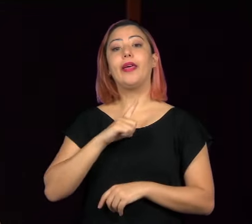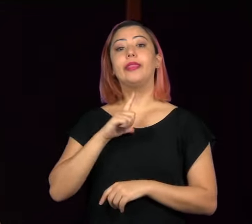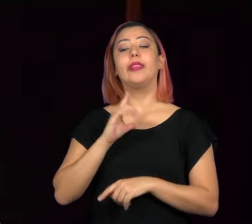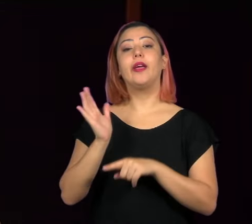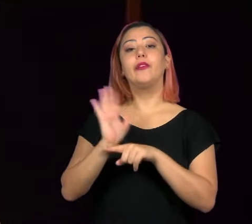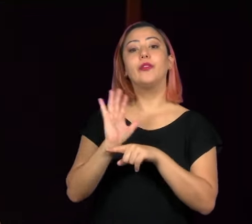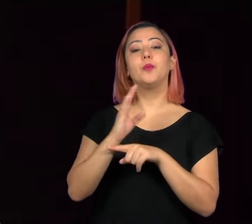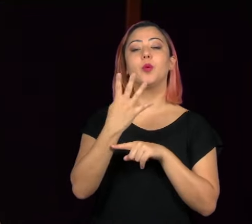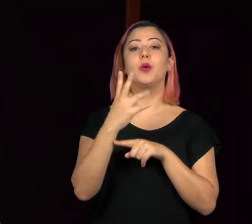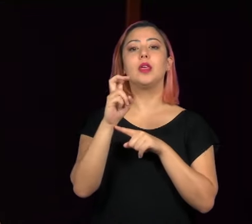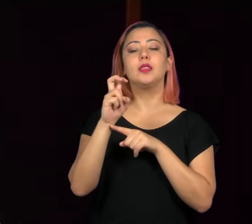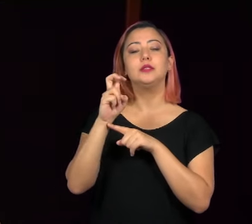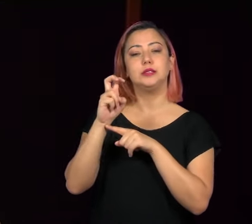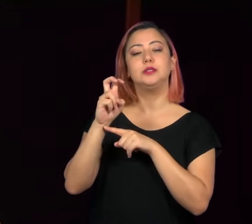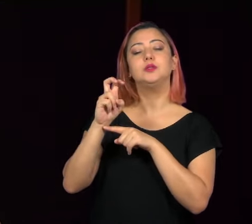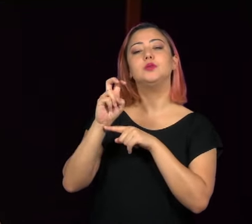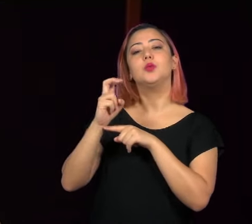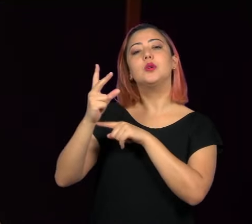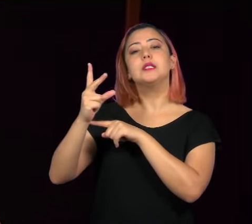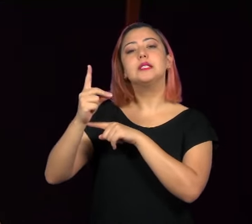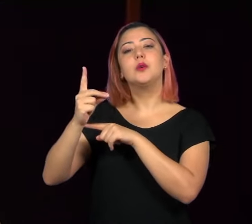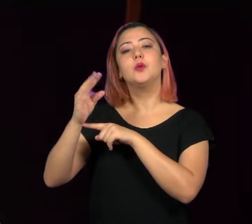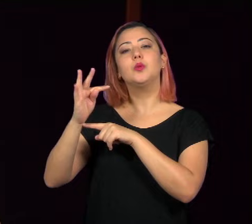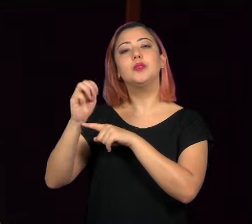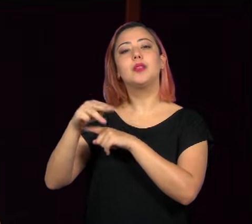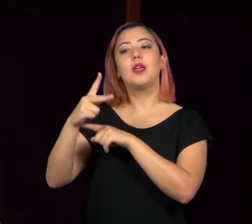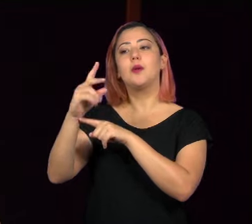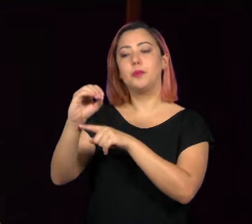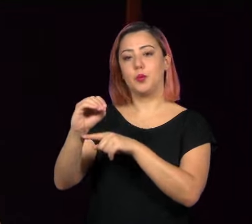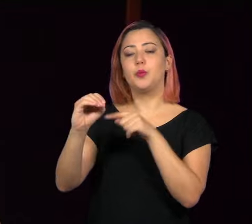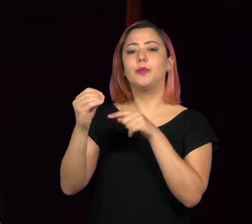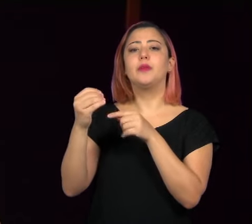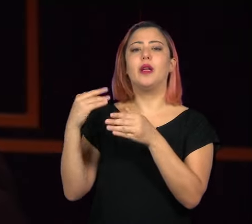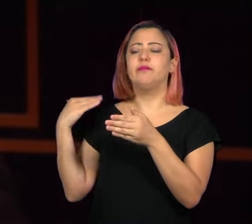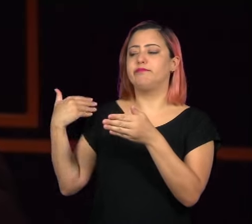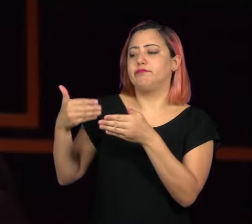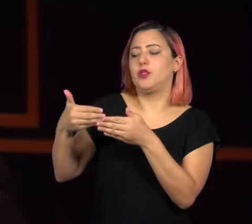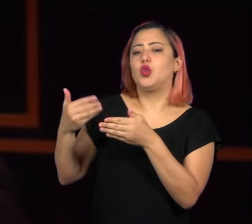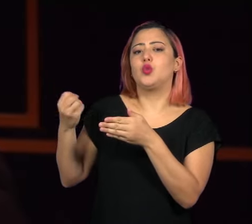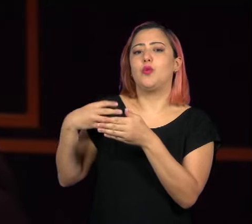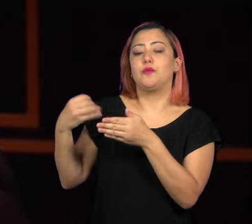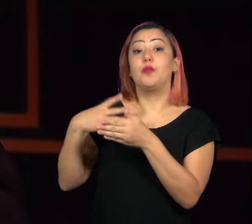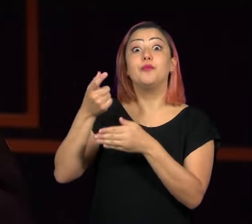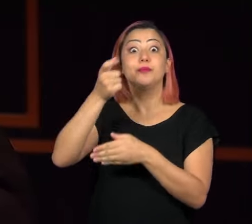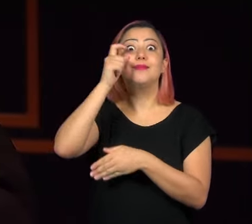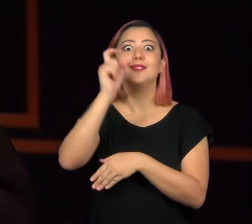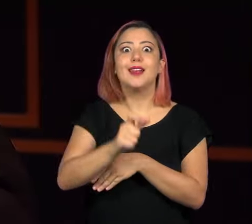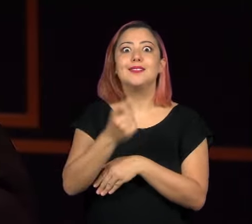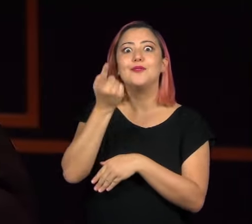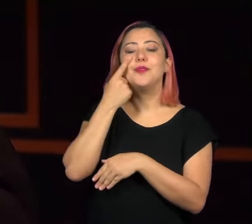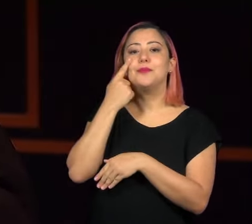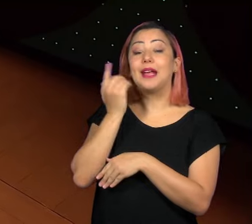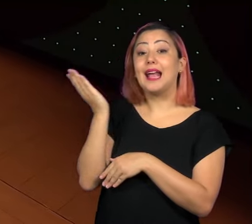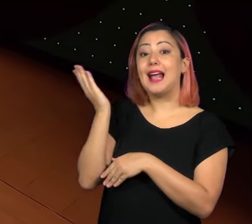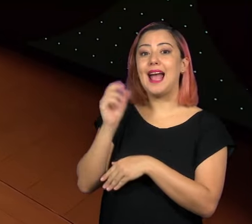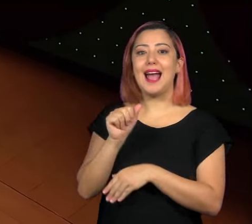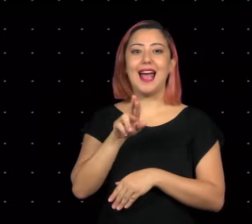45 do Segundo Tempo, que foi lançado recentemente. É bem interessante o que ele diz. Ótimo. Ari